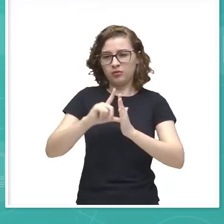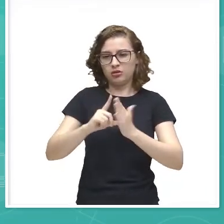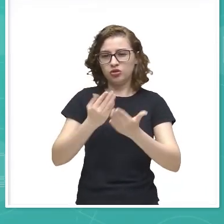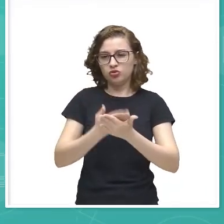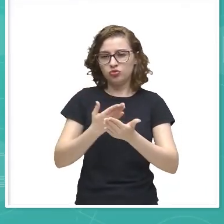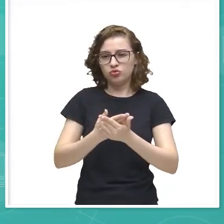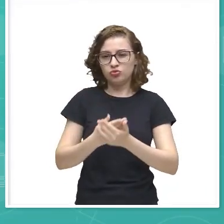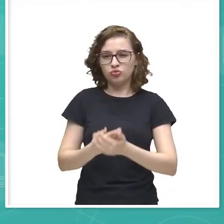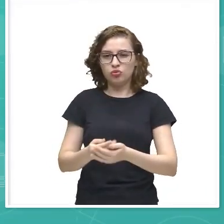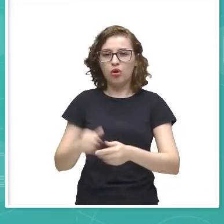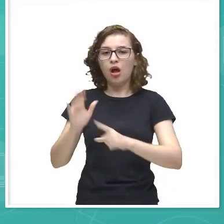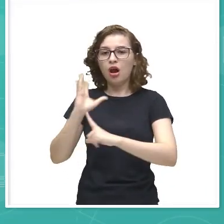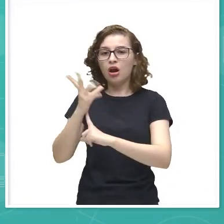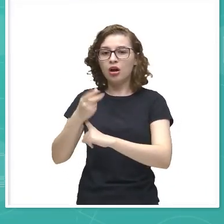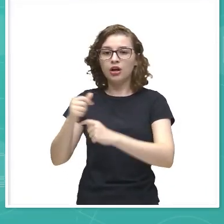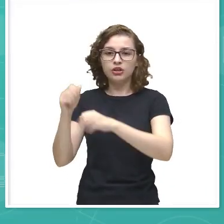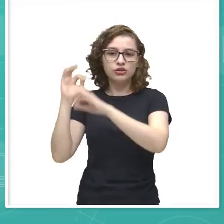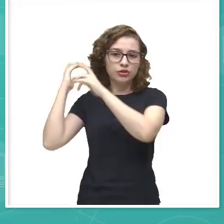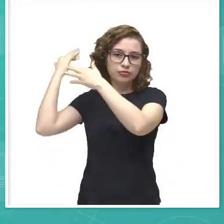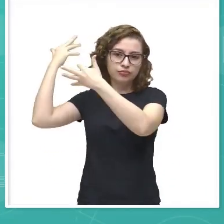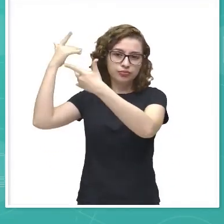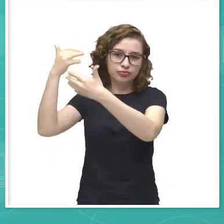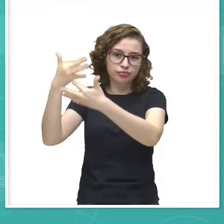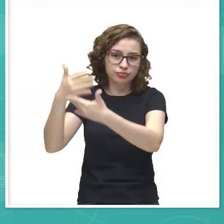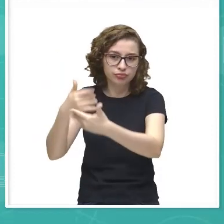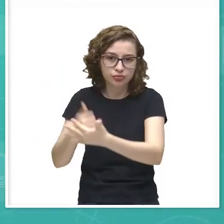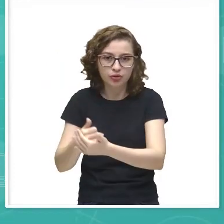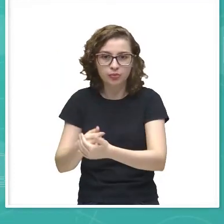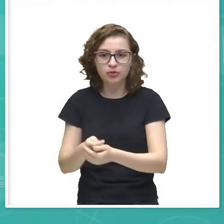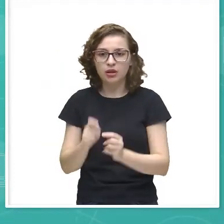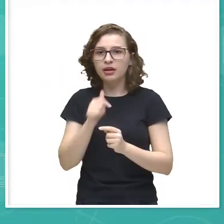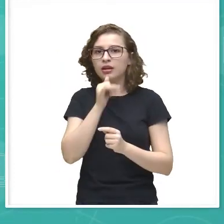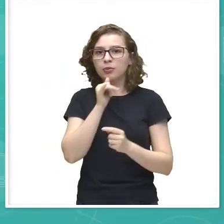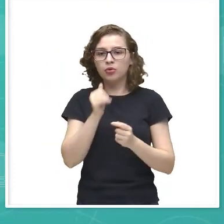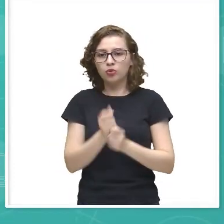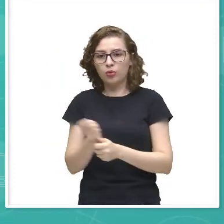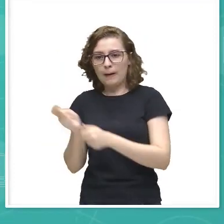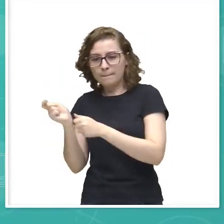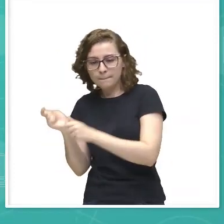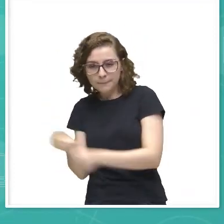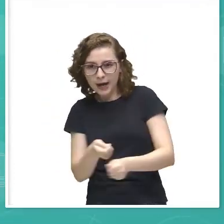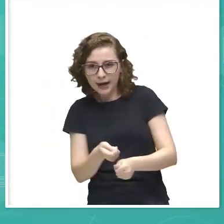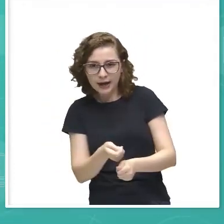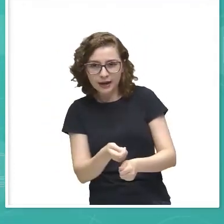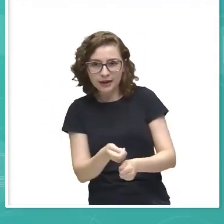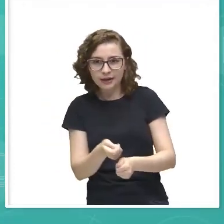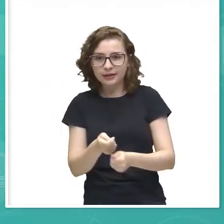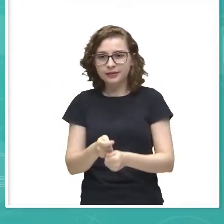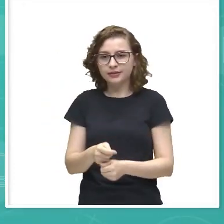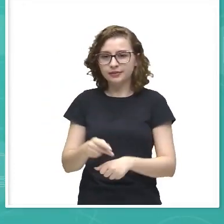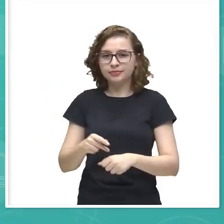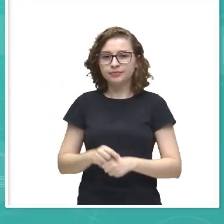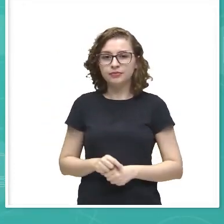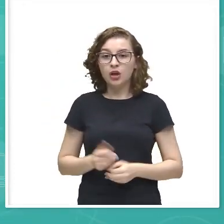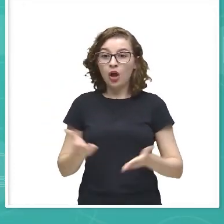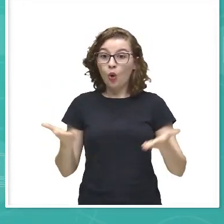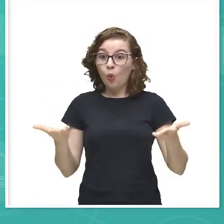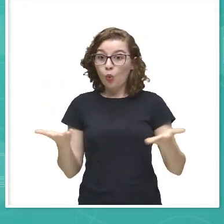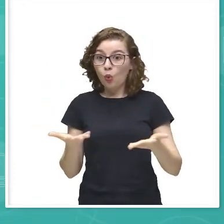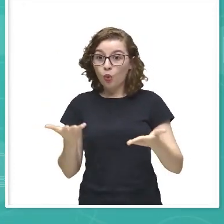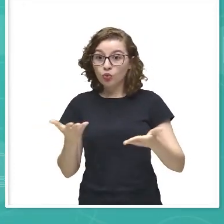na pré-história. Por exemplo, aquele machadinho de pedra. Hoje nós temos aquele machadinho de pedra como